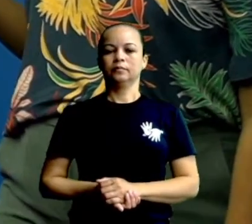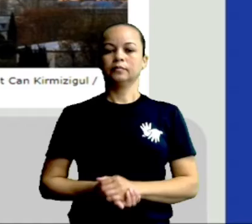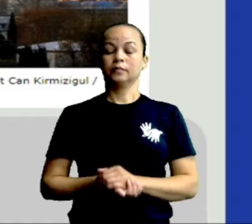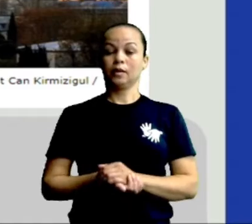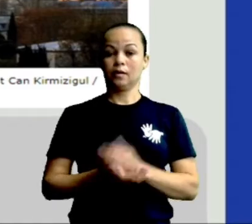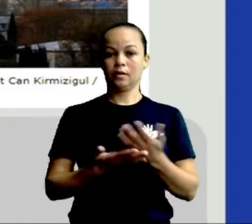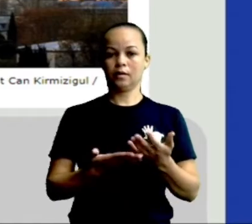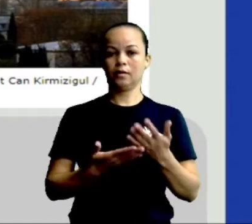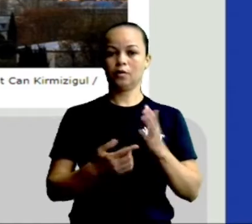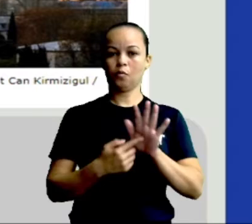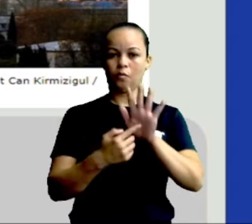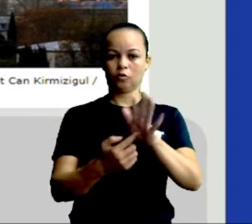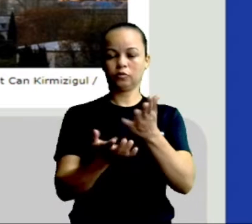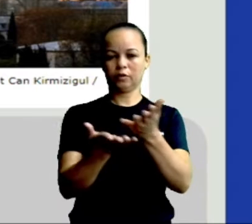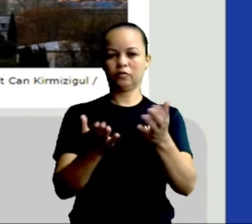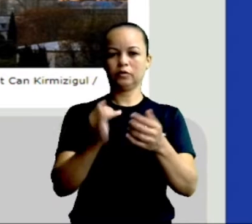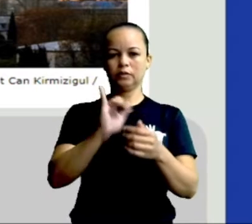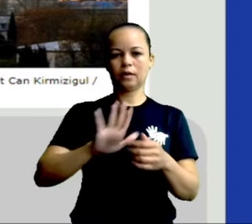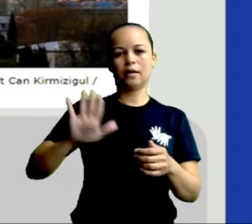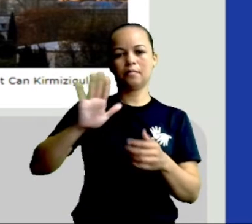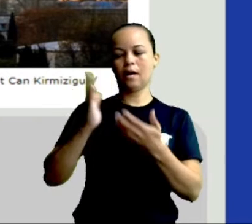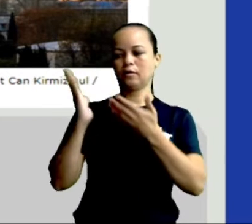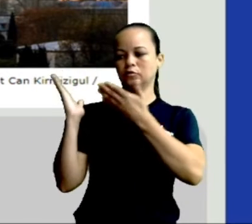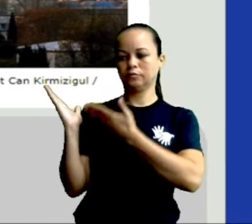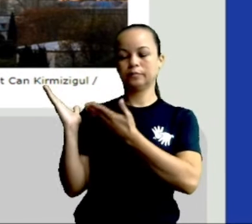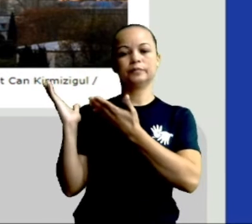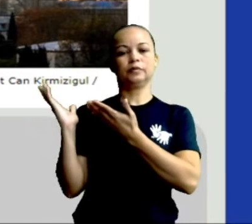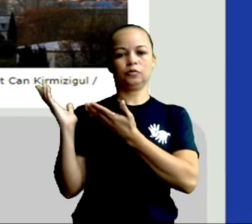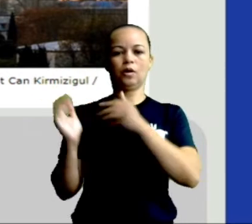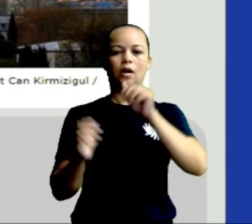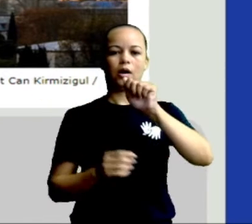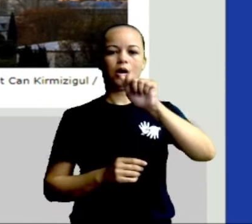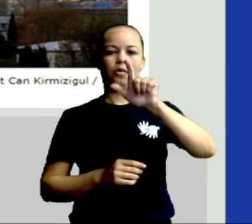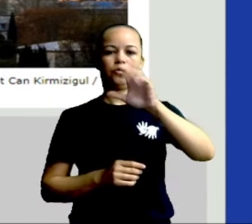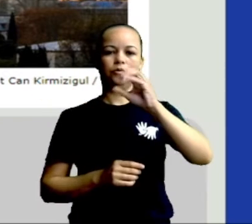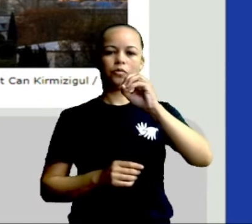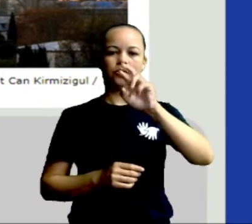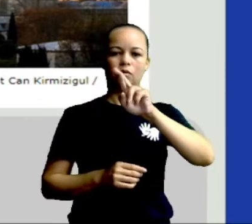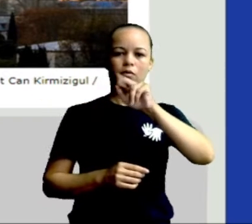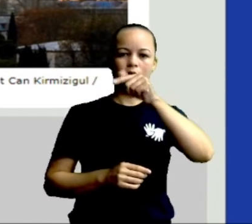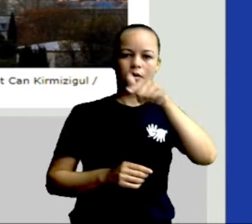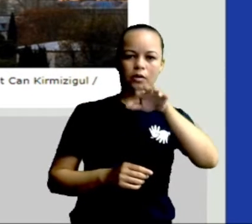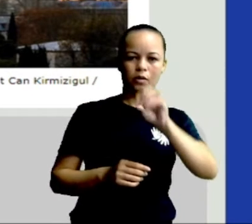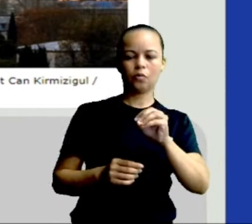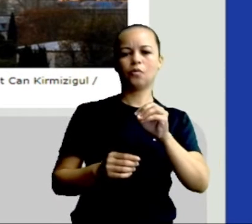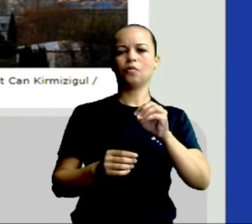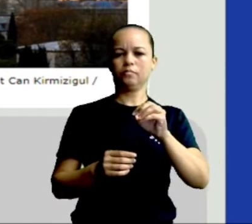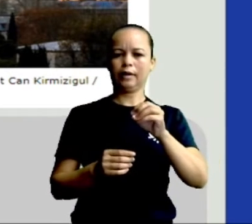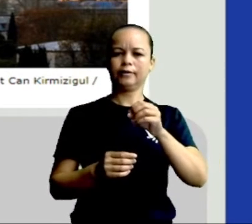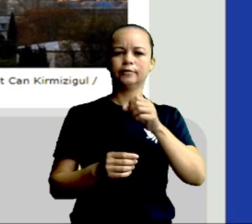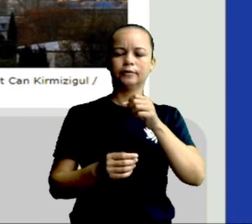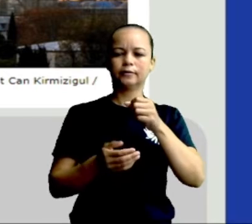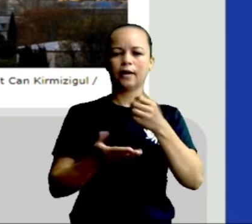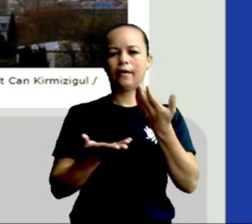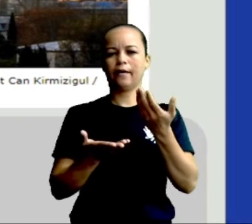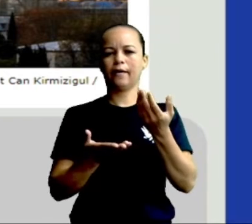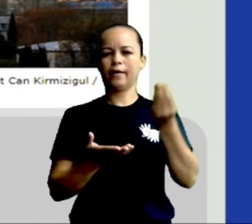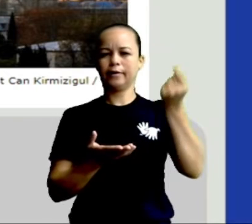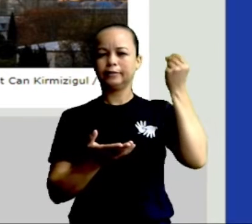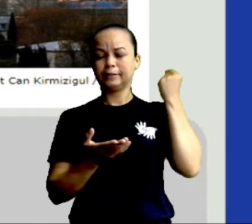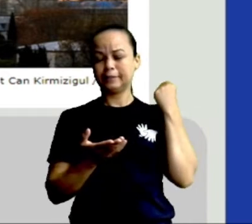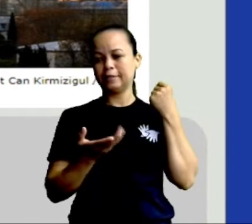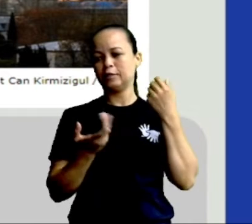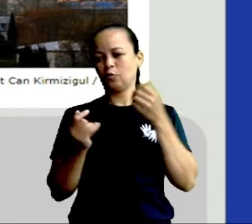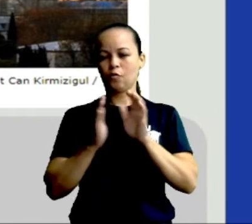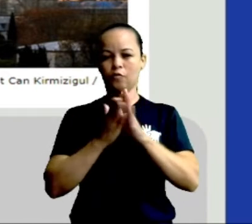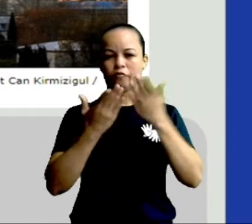Aí aqui eu trago a imagem do Alcorão, o mais antigo, né, encontrado, uma cópia